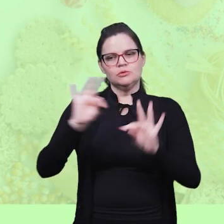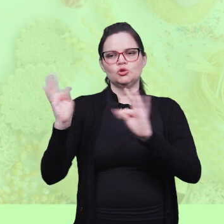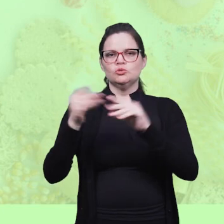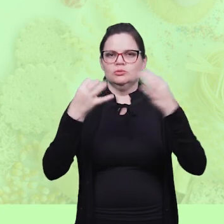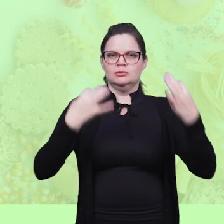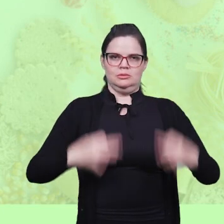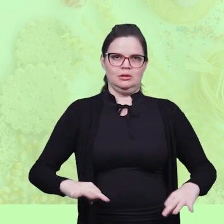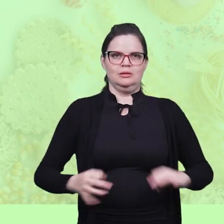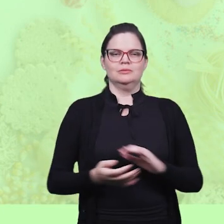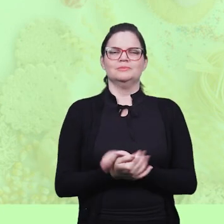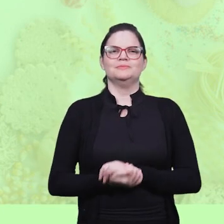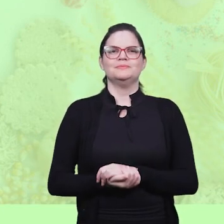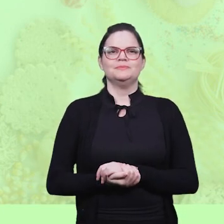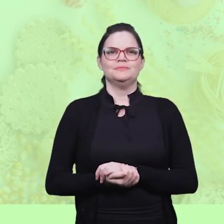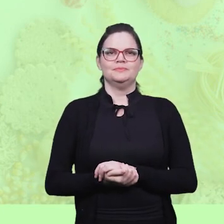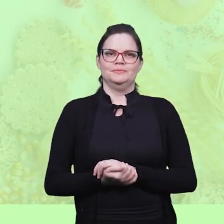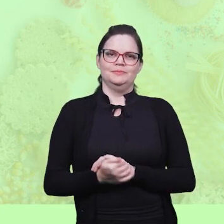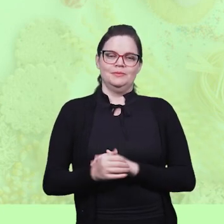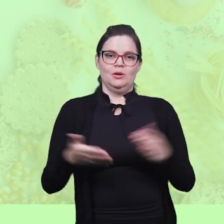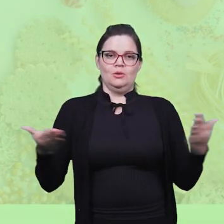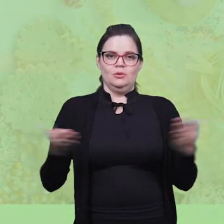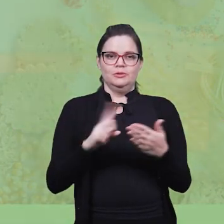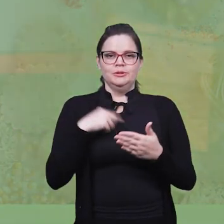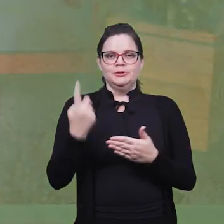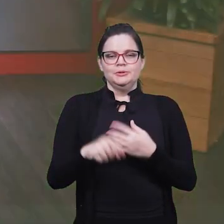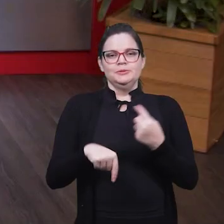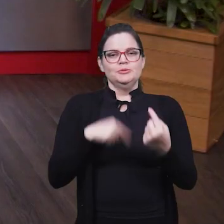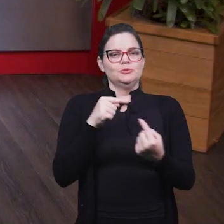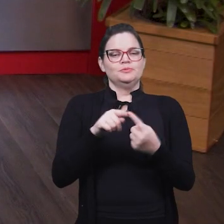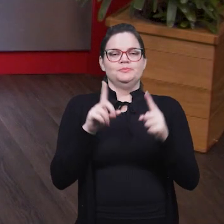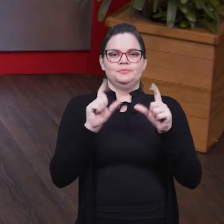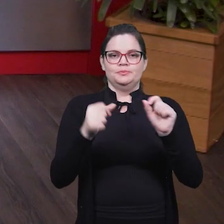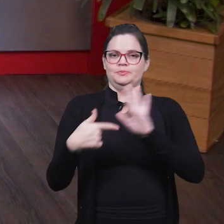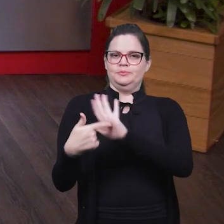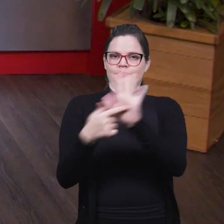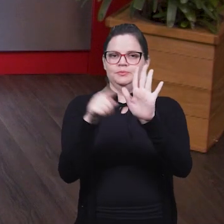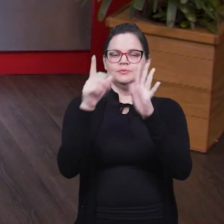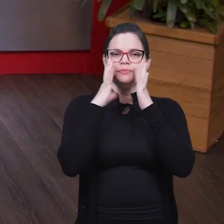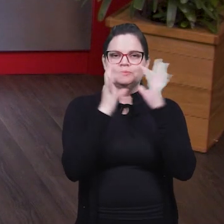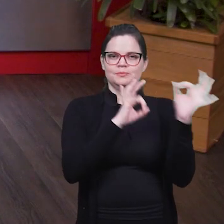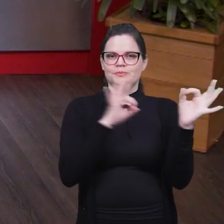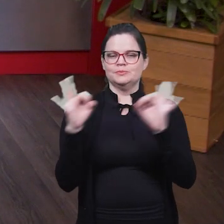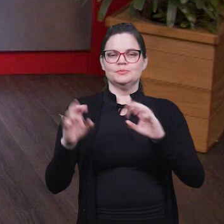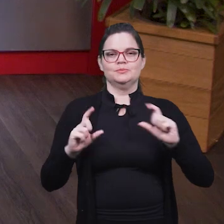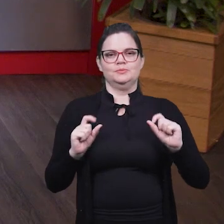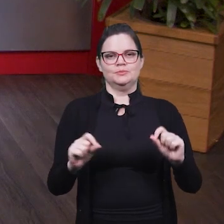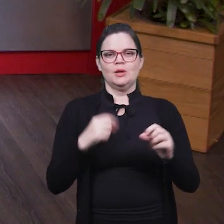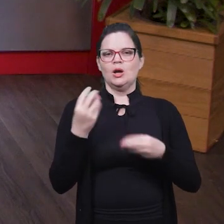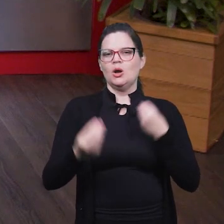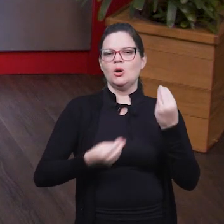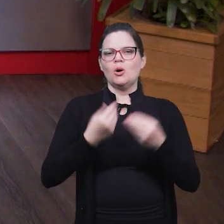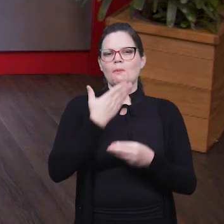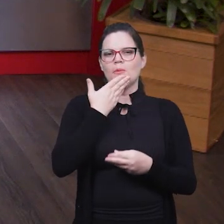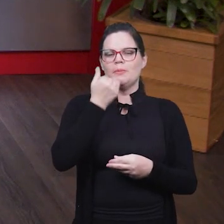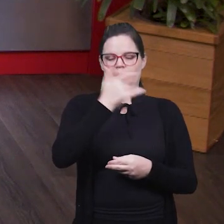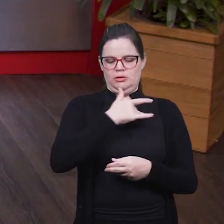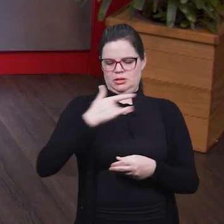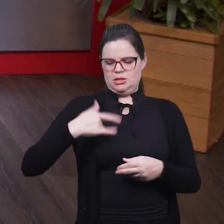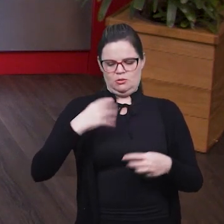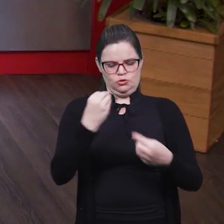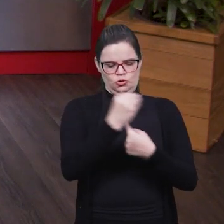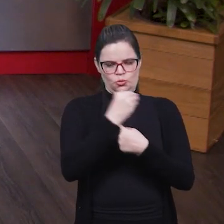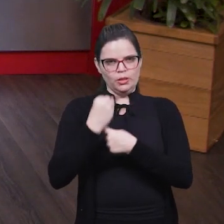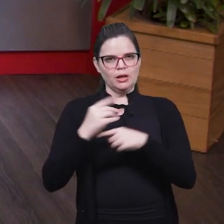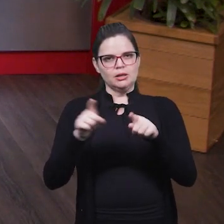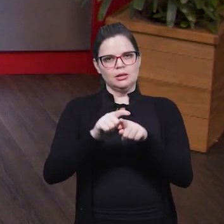justiça. Queridos, o nosso objetivo é mostrar a você que nos assiste a melhor forma de se cuidar, de cuidar